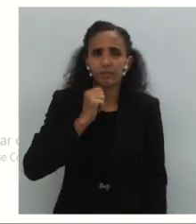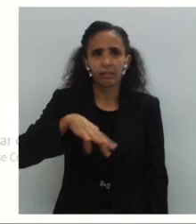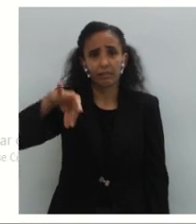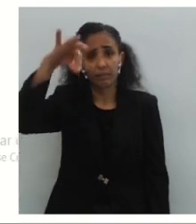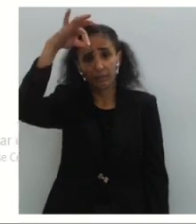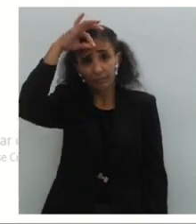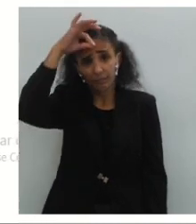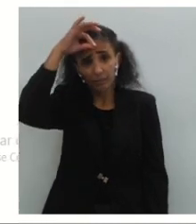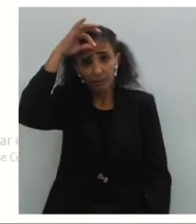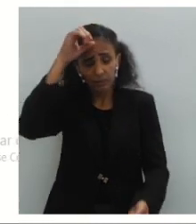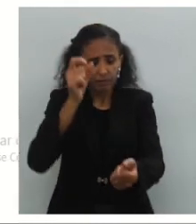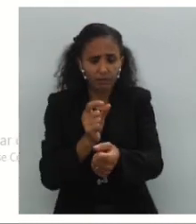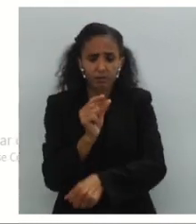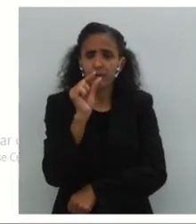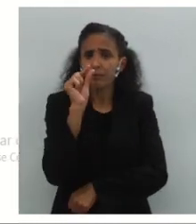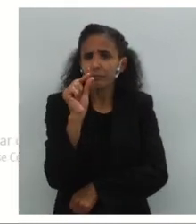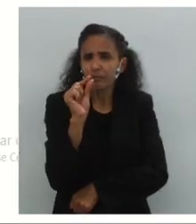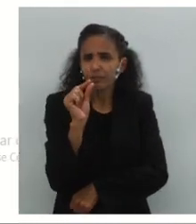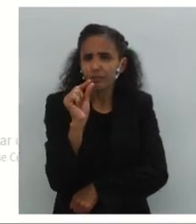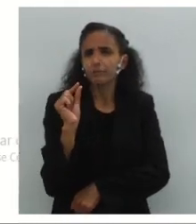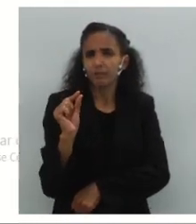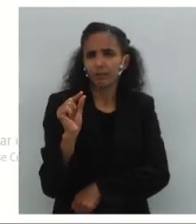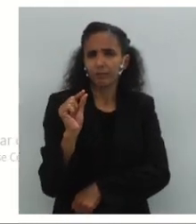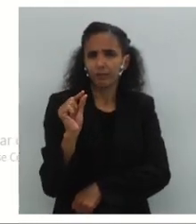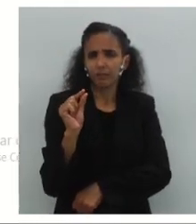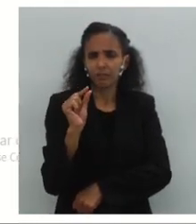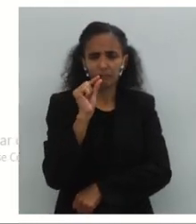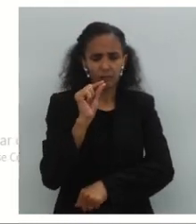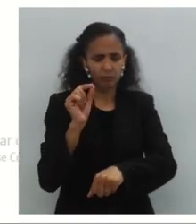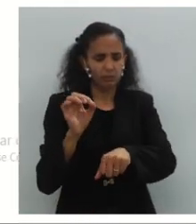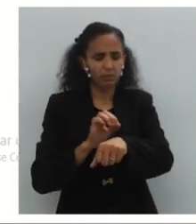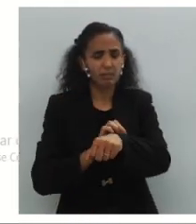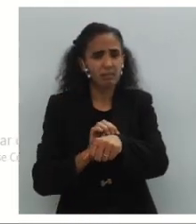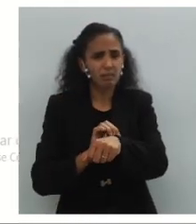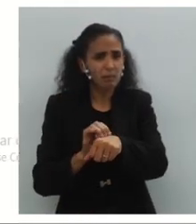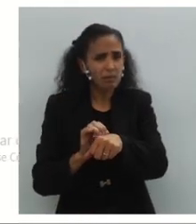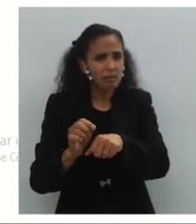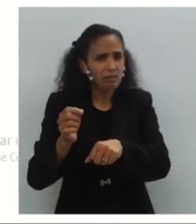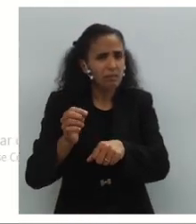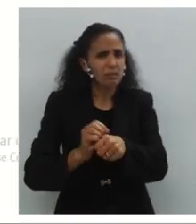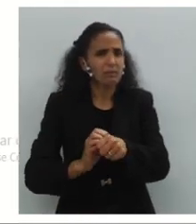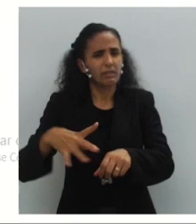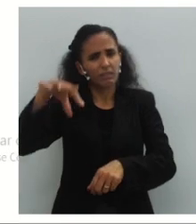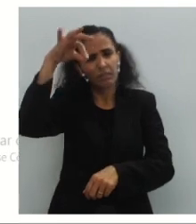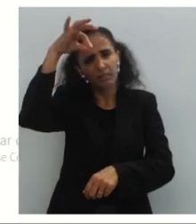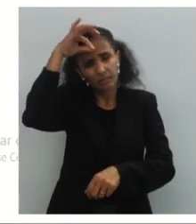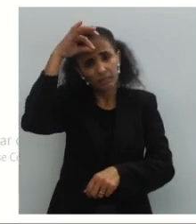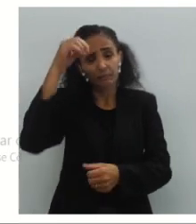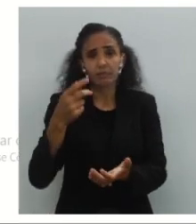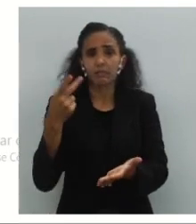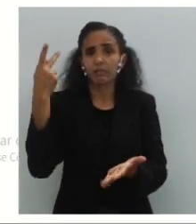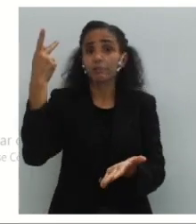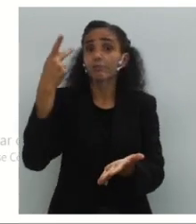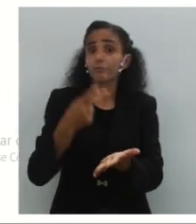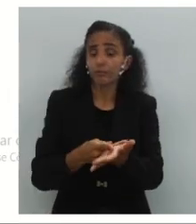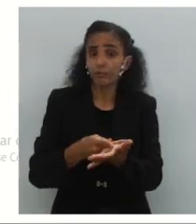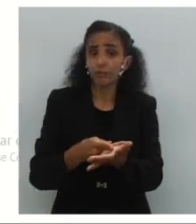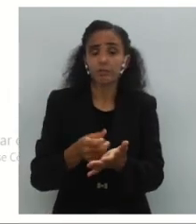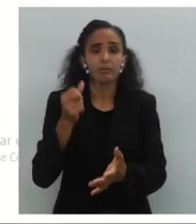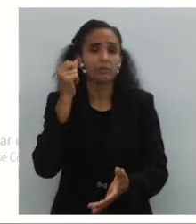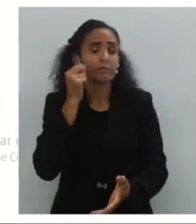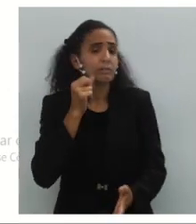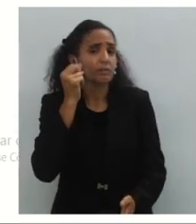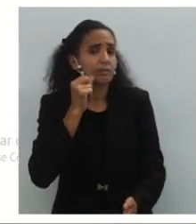genitália feminina. Então, quando se fala de HPV, a gente está falando sobre as